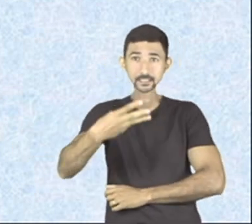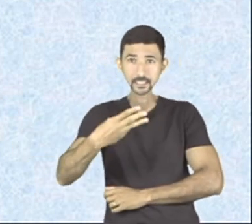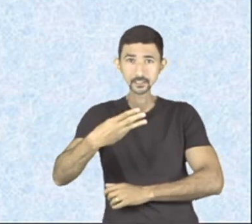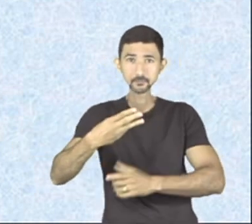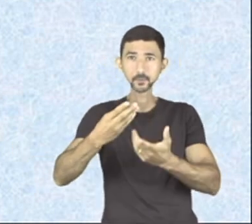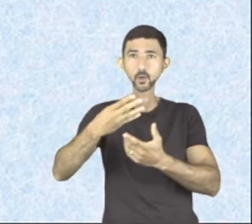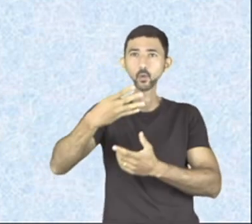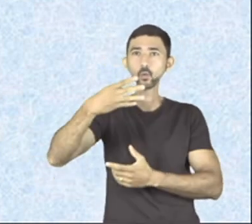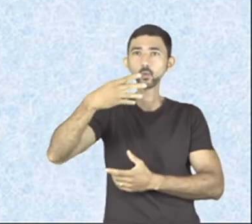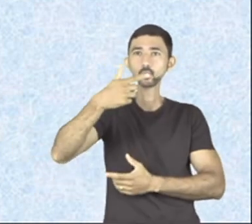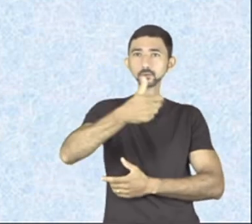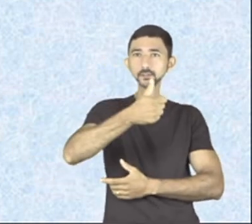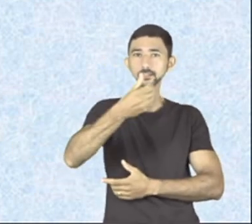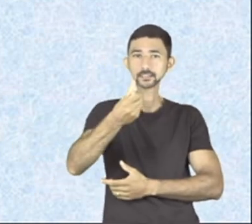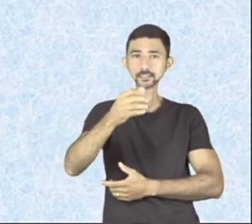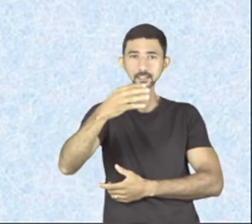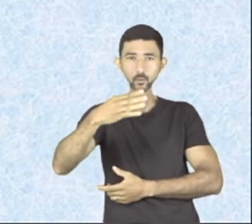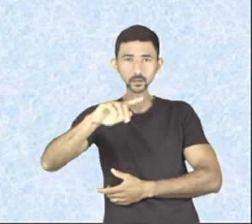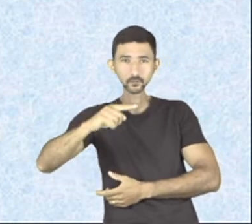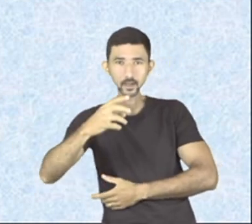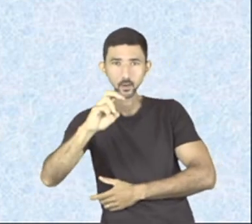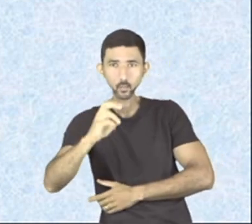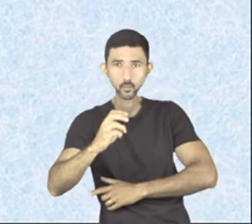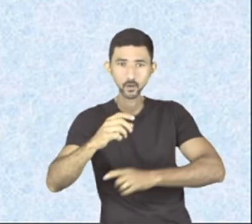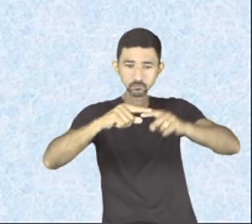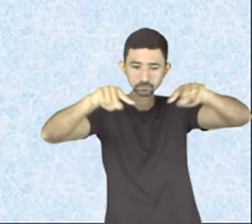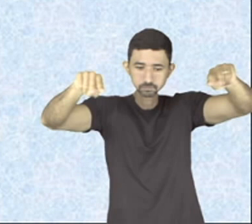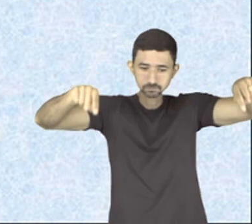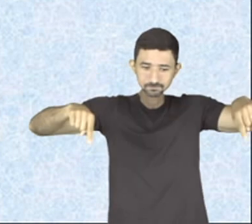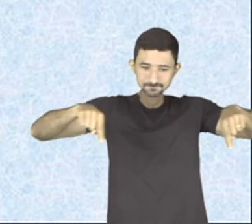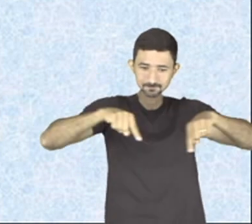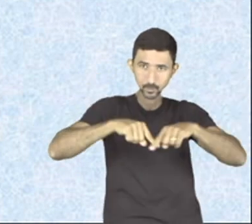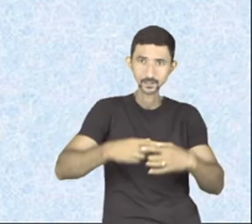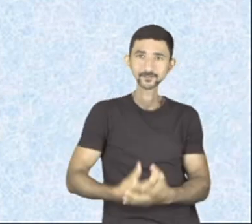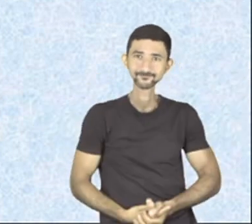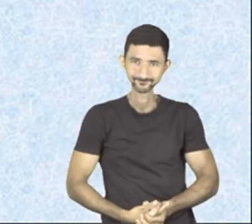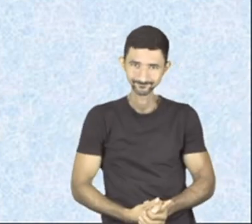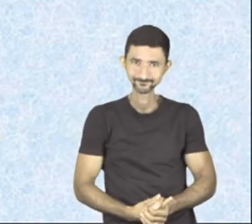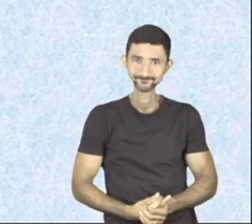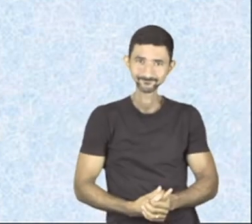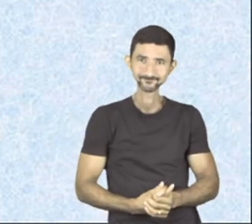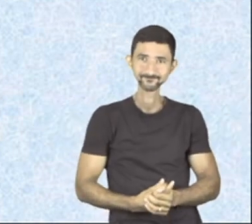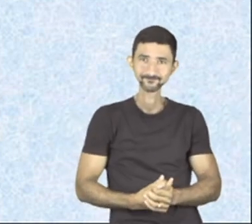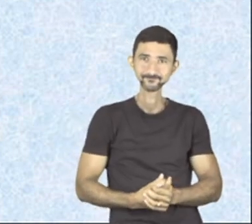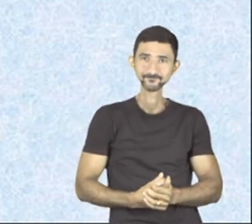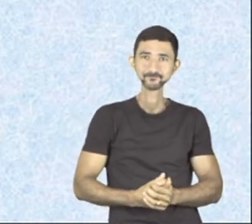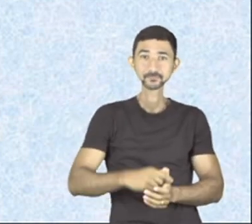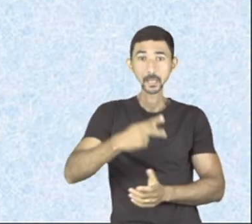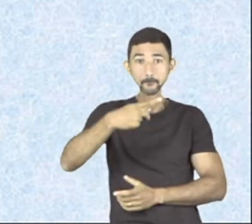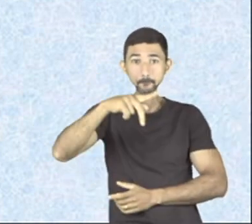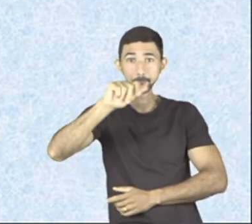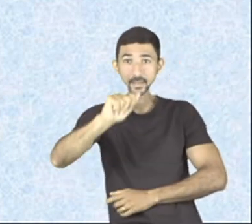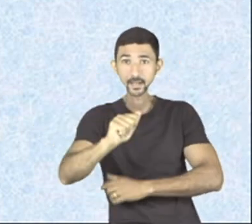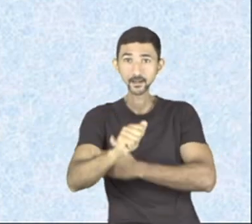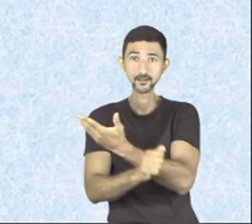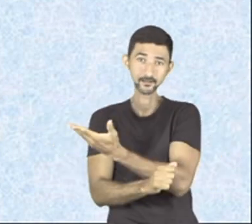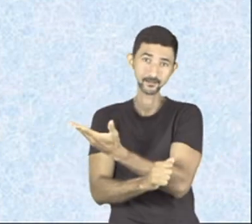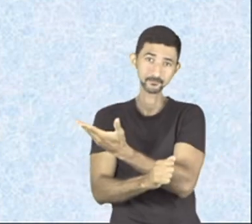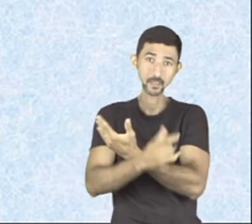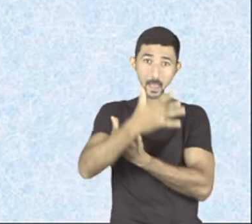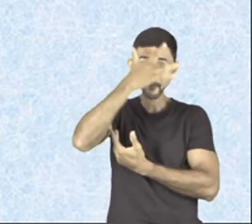1.253.164 quilômetros quadrados. A sigla do Pará é PA. O habitante, que nasce aqui é chamado